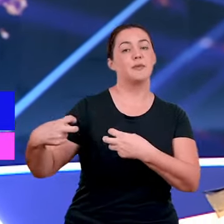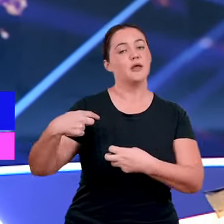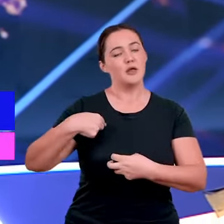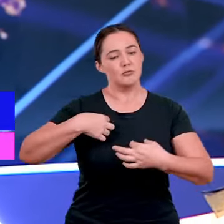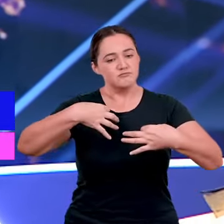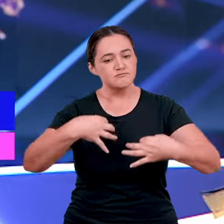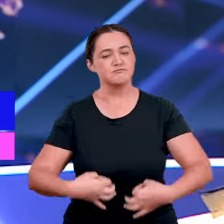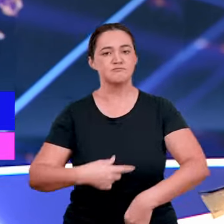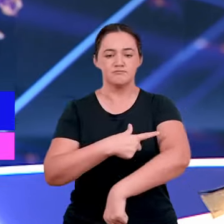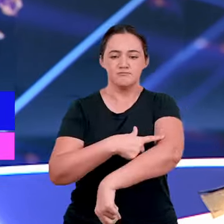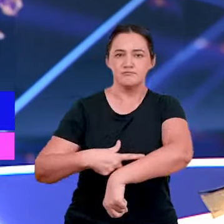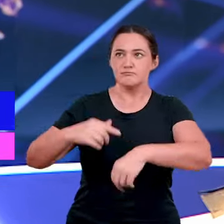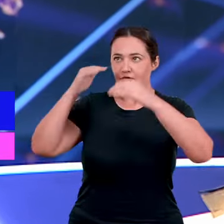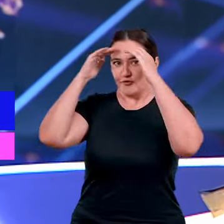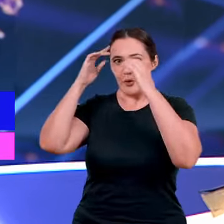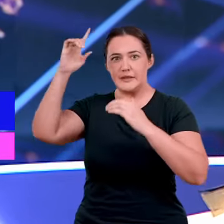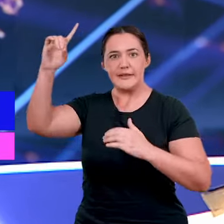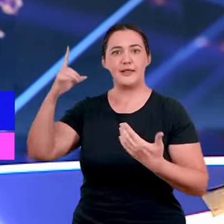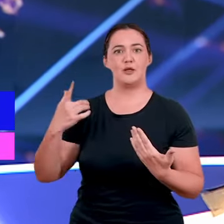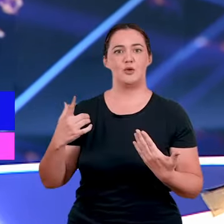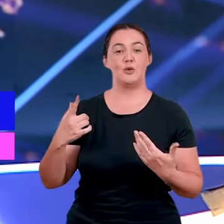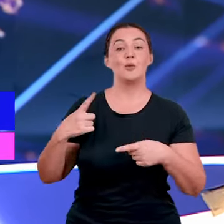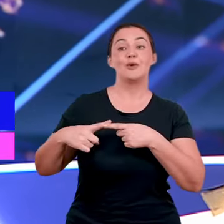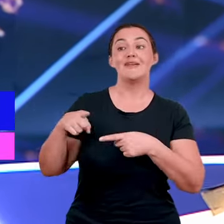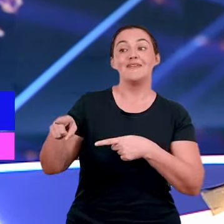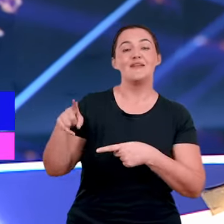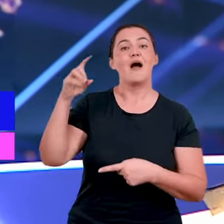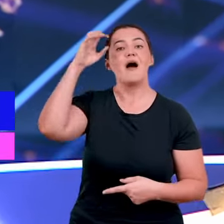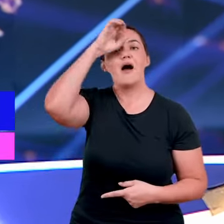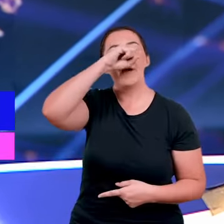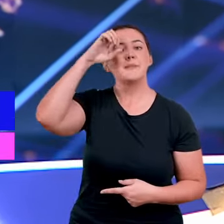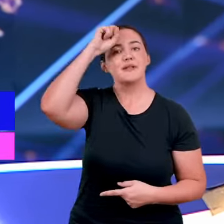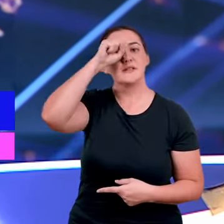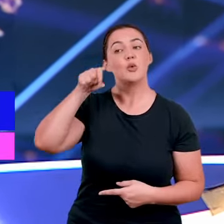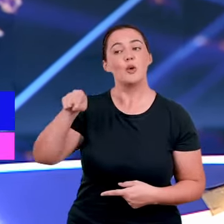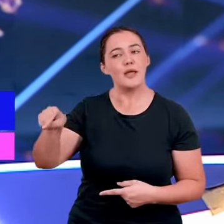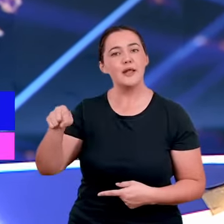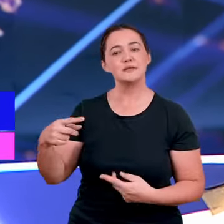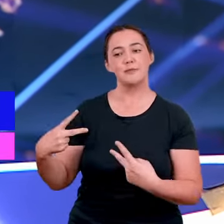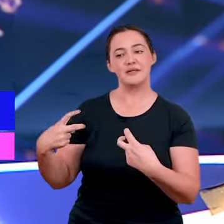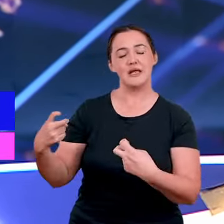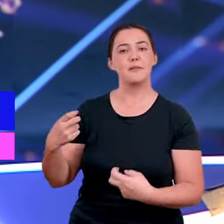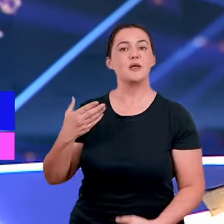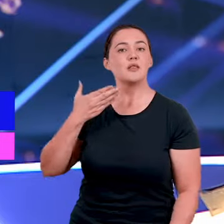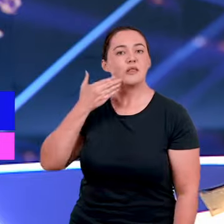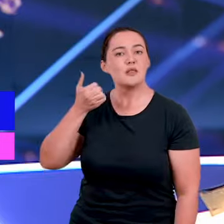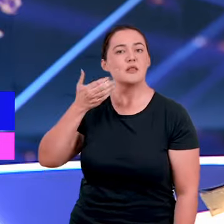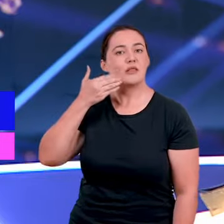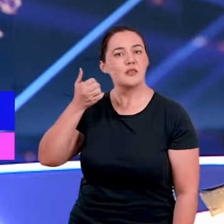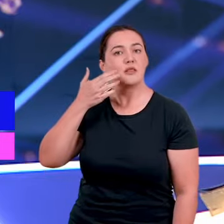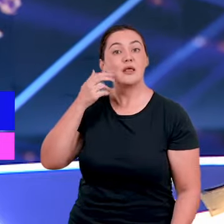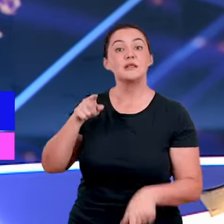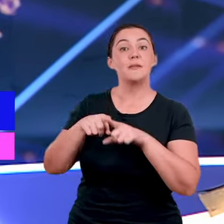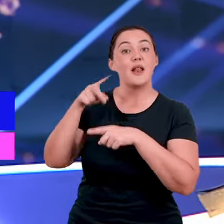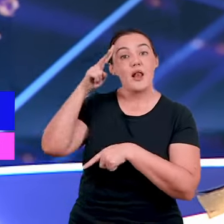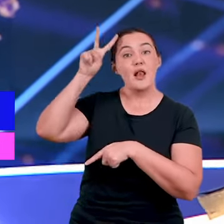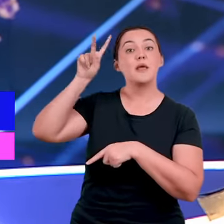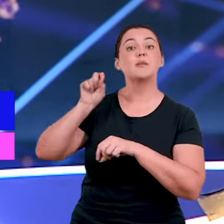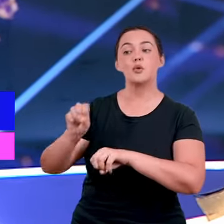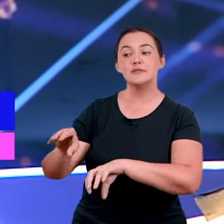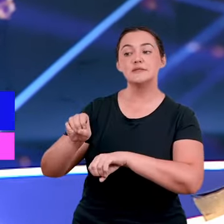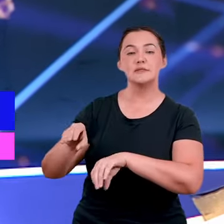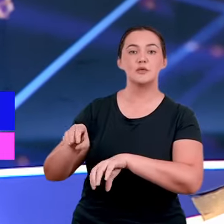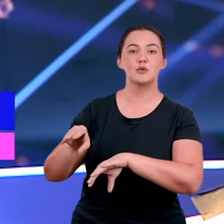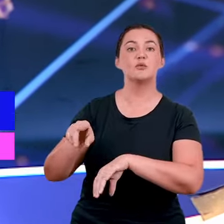seu filho e sua filha vai voltar. Porque eles aprenderam, eles ouviram. E o seu bom testemunho será